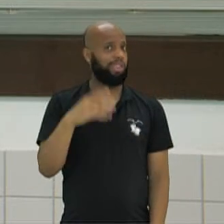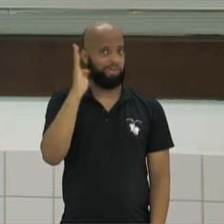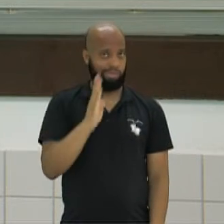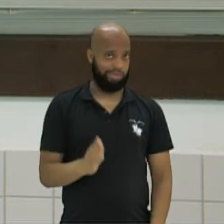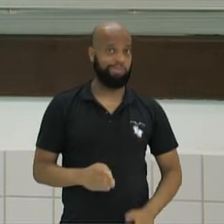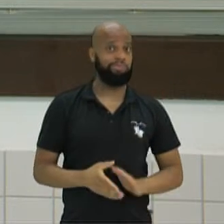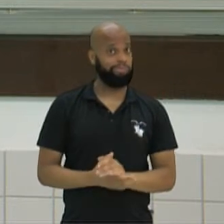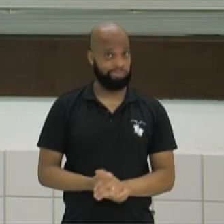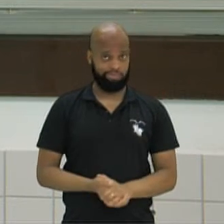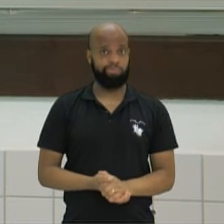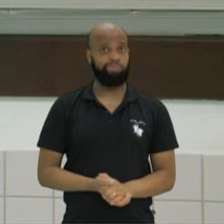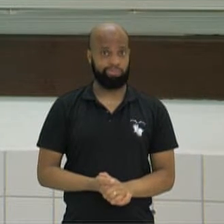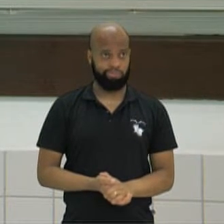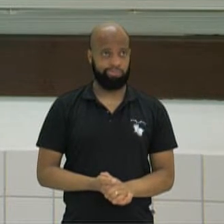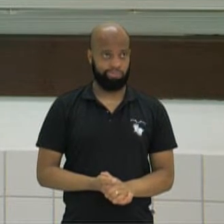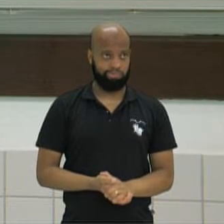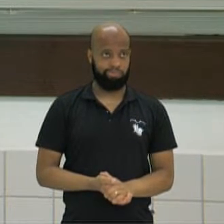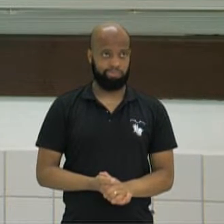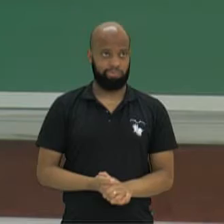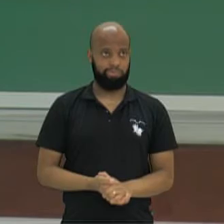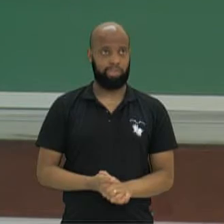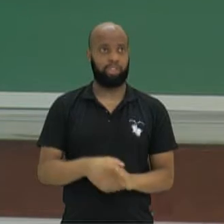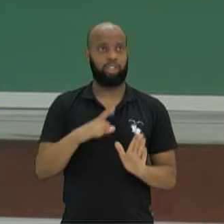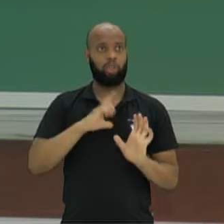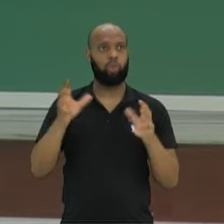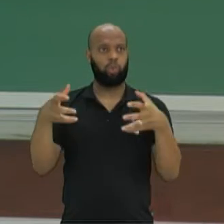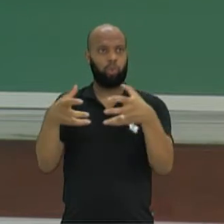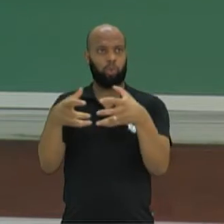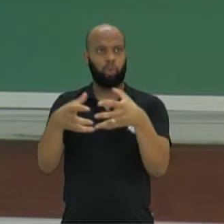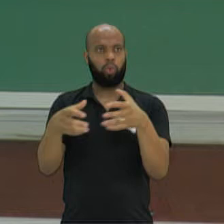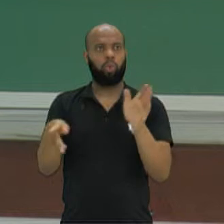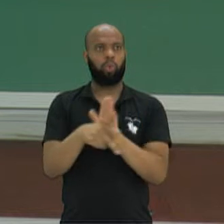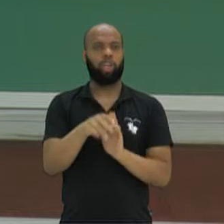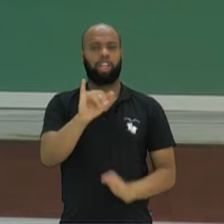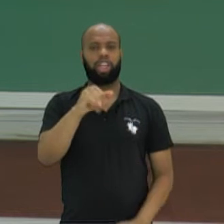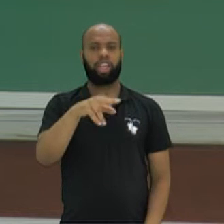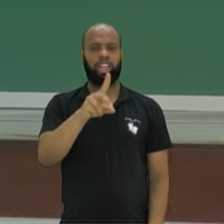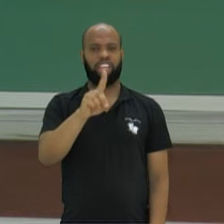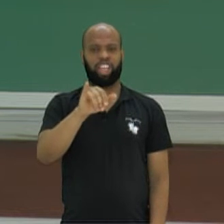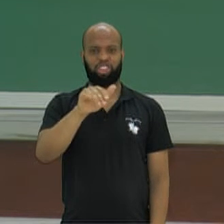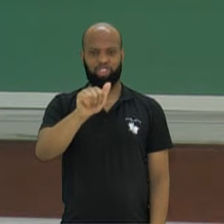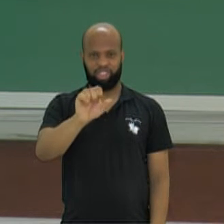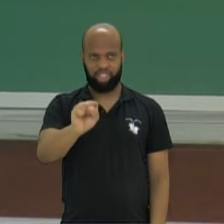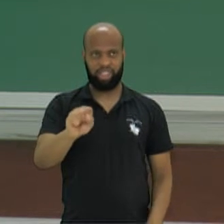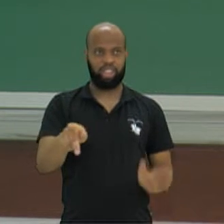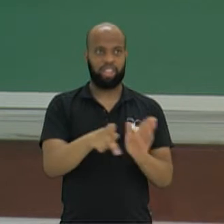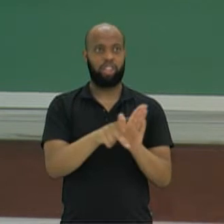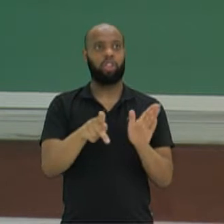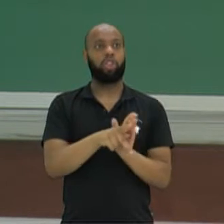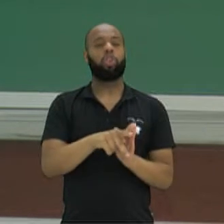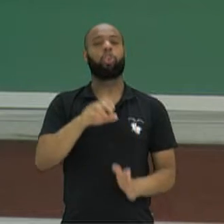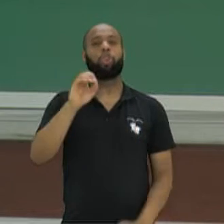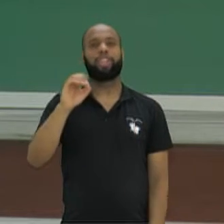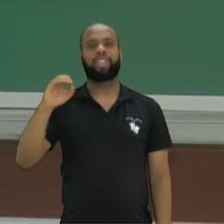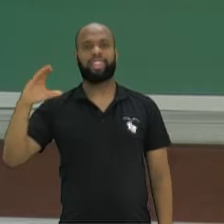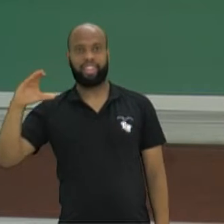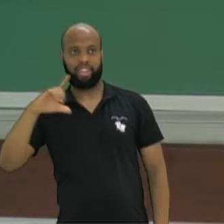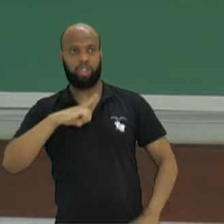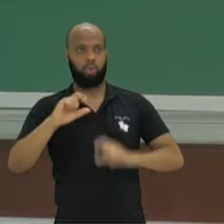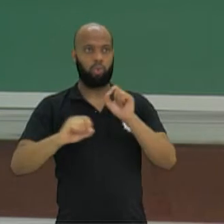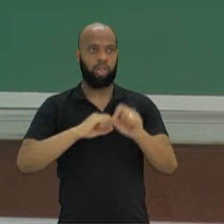mesmo? Companhia das Índias Ocidentais. Aqui tem um mapa bem bacana. Então aqui você vê o Brasil